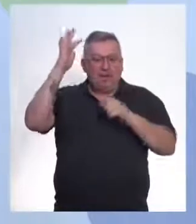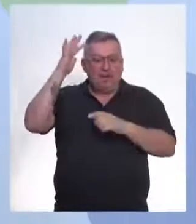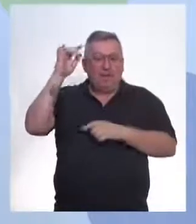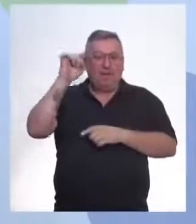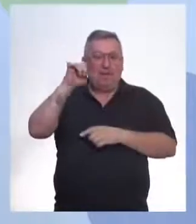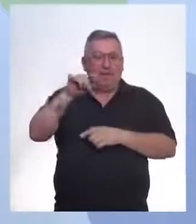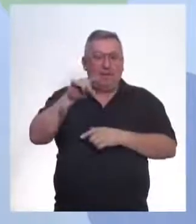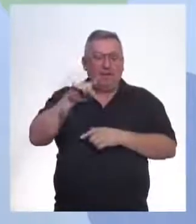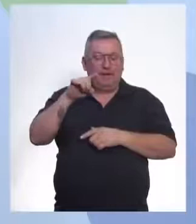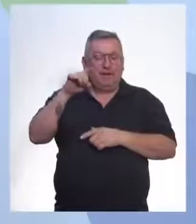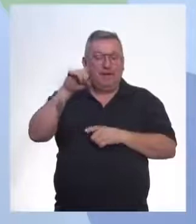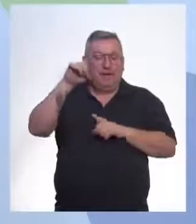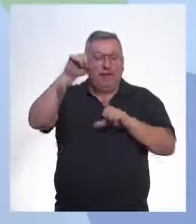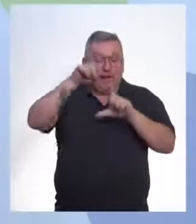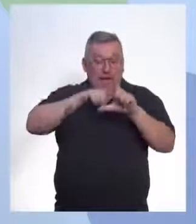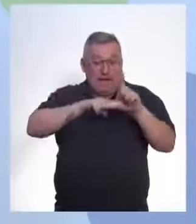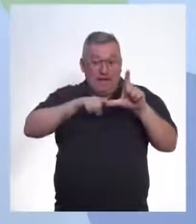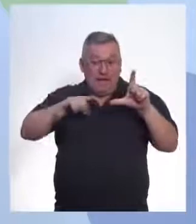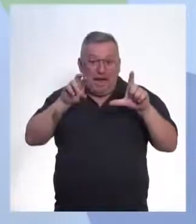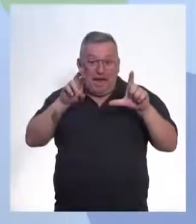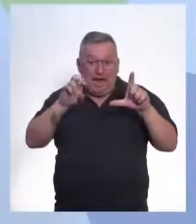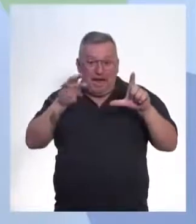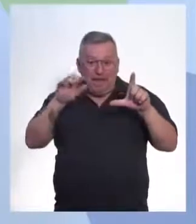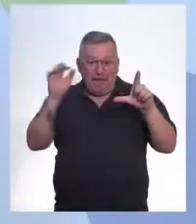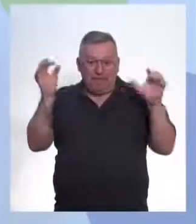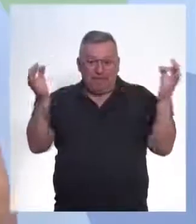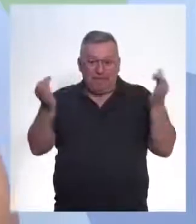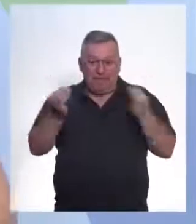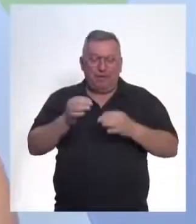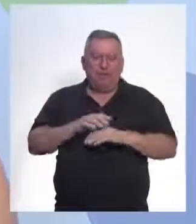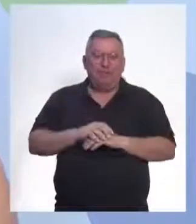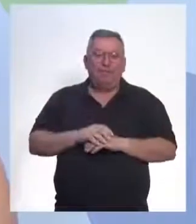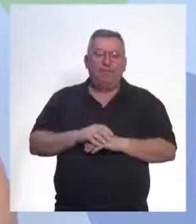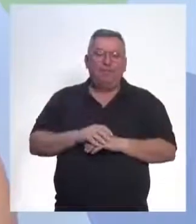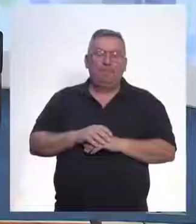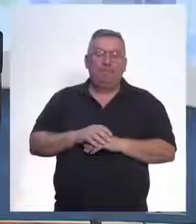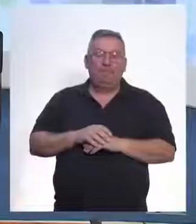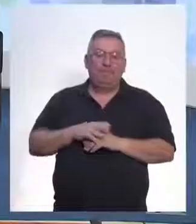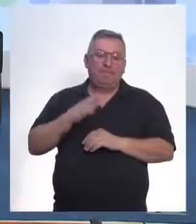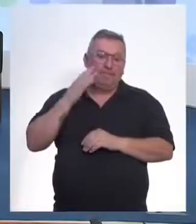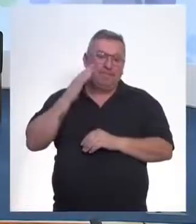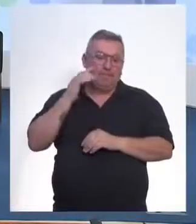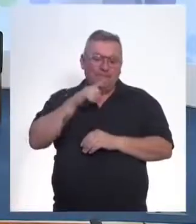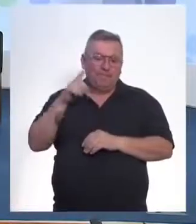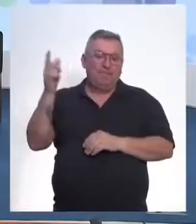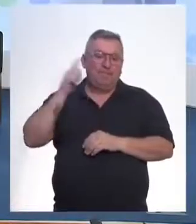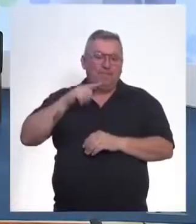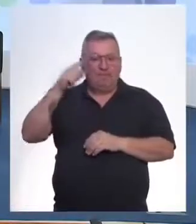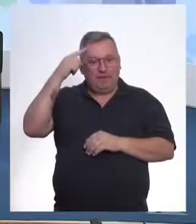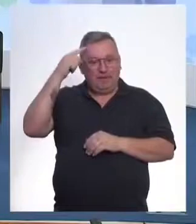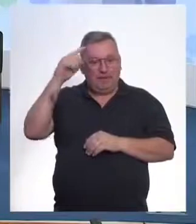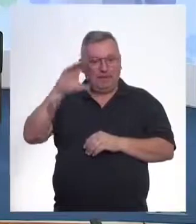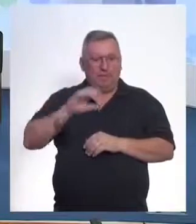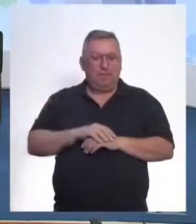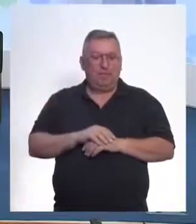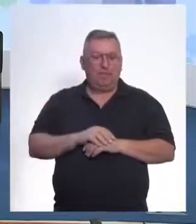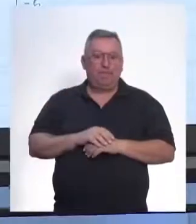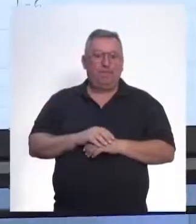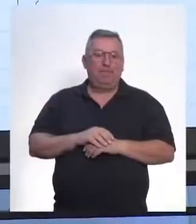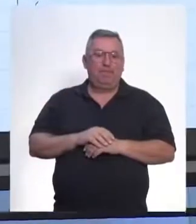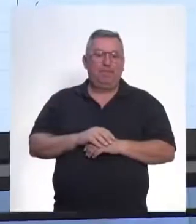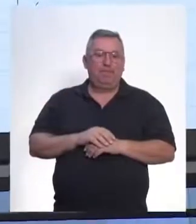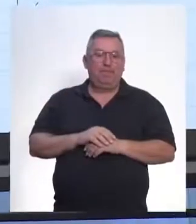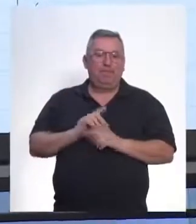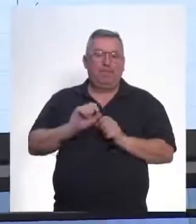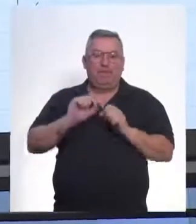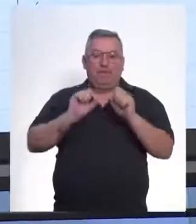isso daí. Imaginem que é uma reta, por favor. Pois é, na verdade são duas retas, gente, e eu sei que vocês vão conseguir imaginar isso. Bom, o que